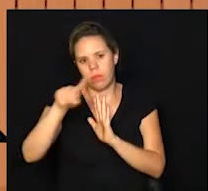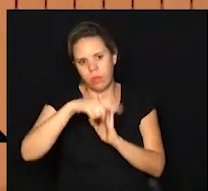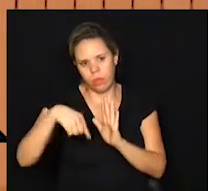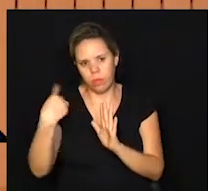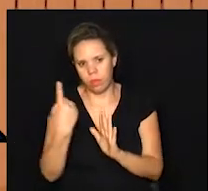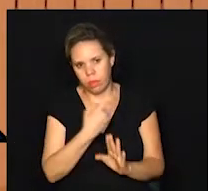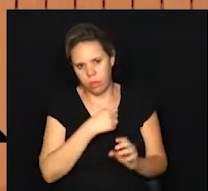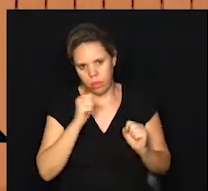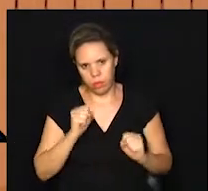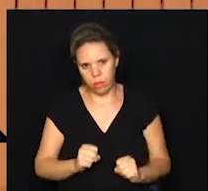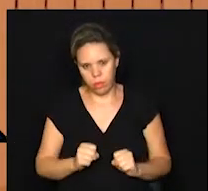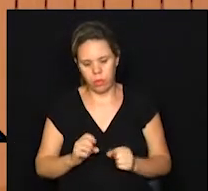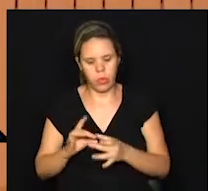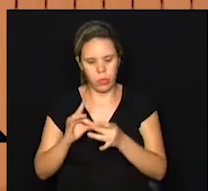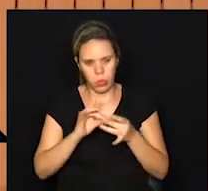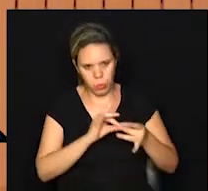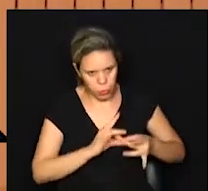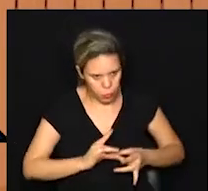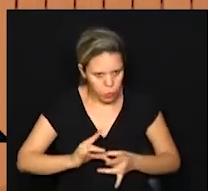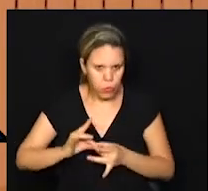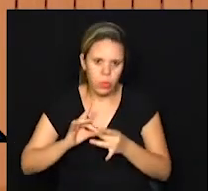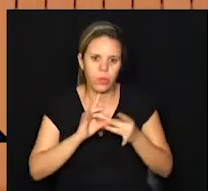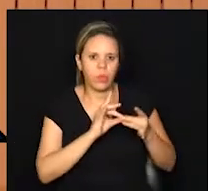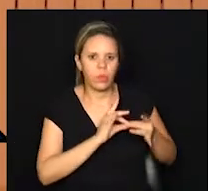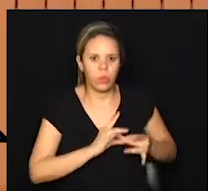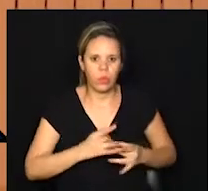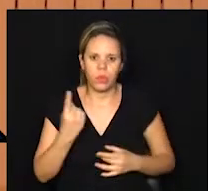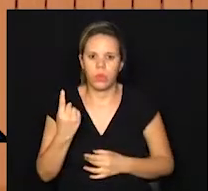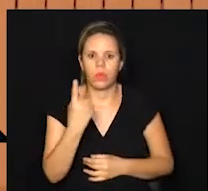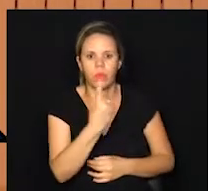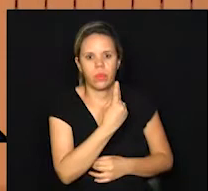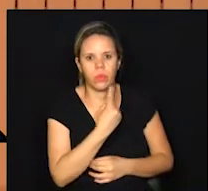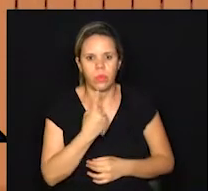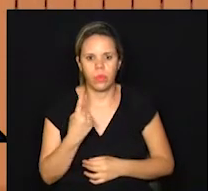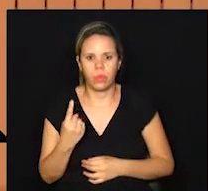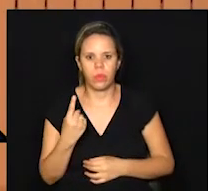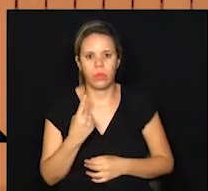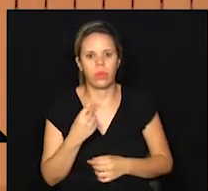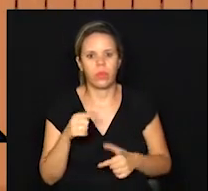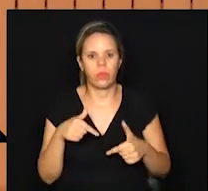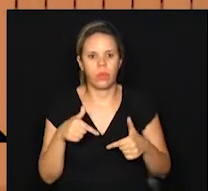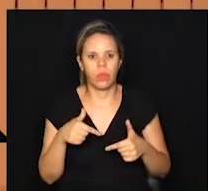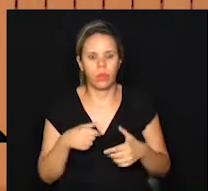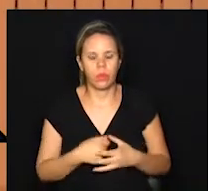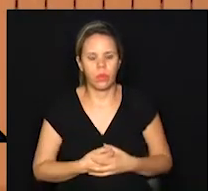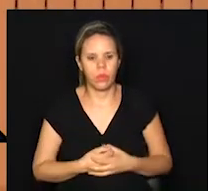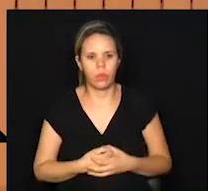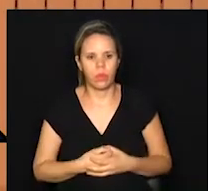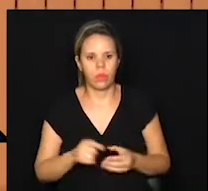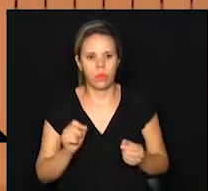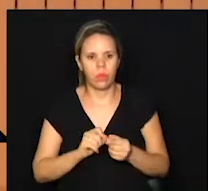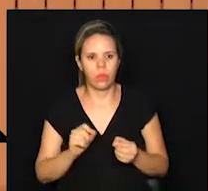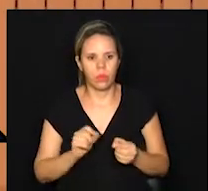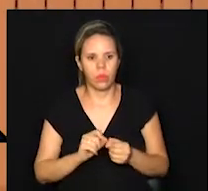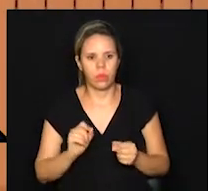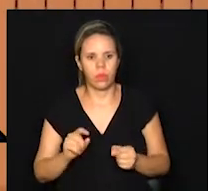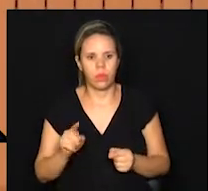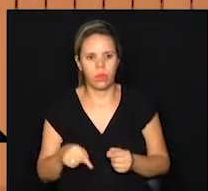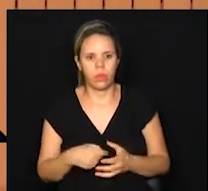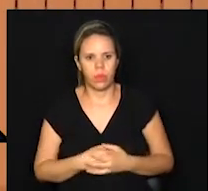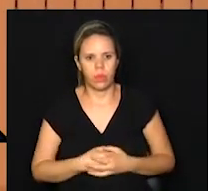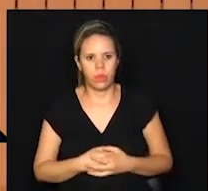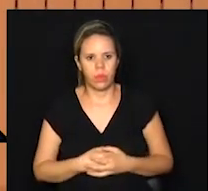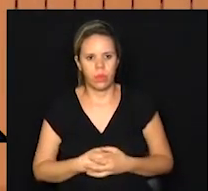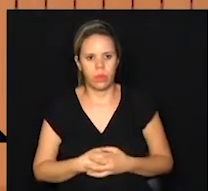possa, conjuntamente, né, cada um na sua esfera, no seu espaço, fazer com que isso não